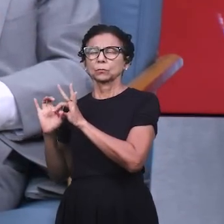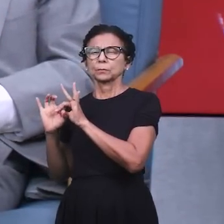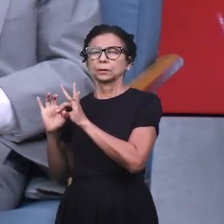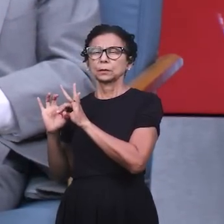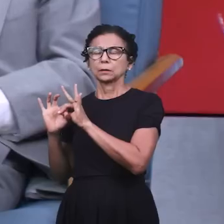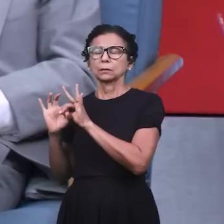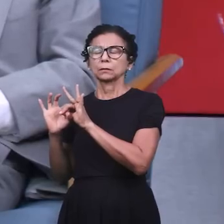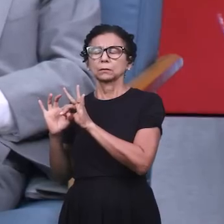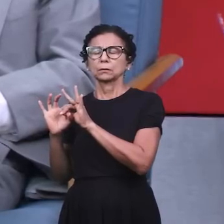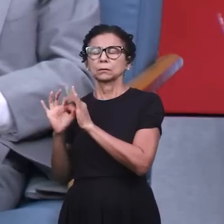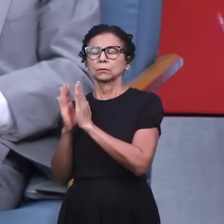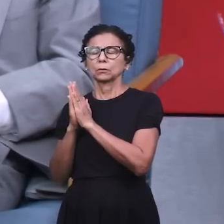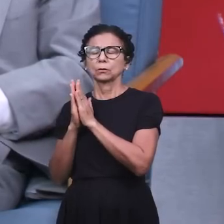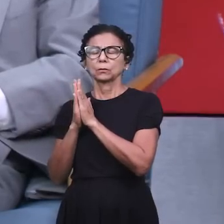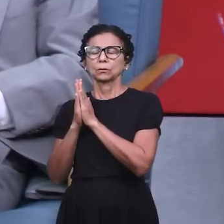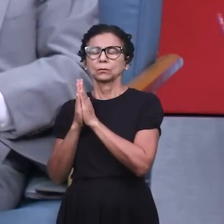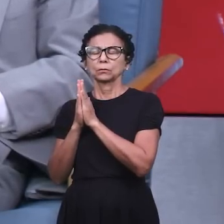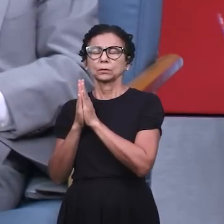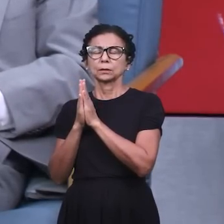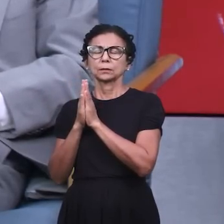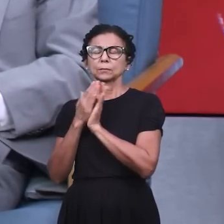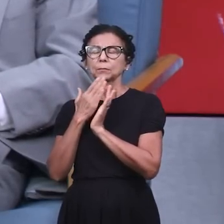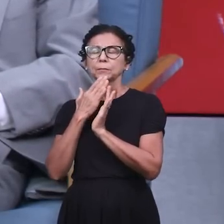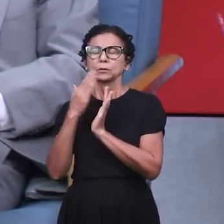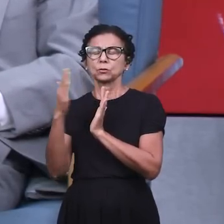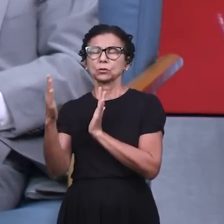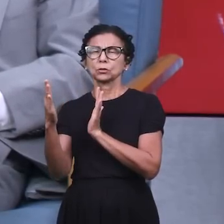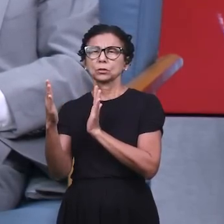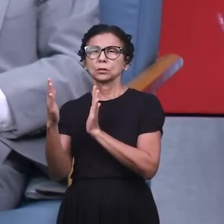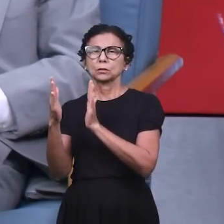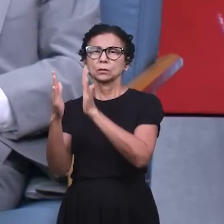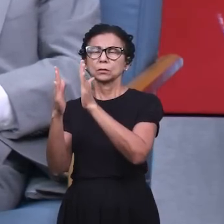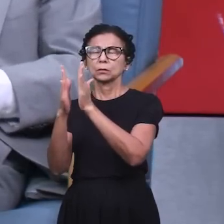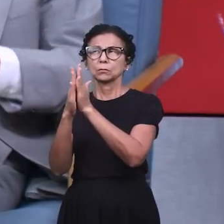se coloca diante do Senhor para buscar o Senhor,